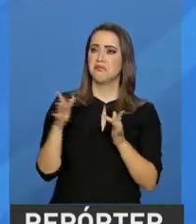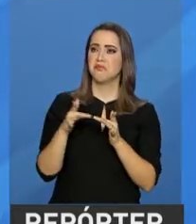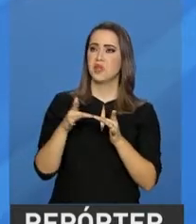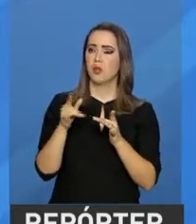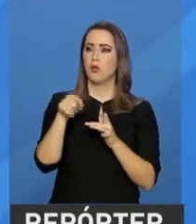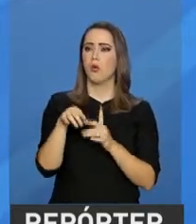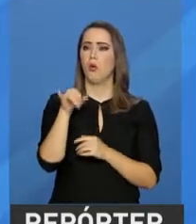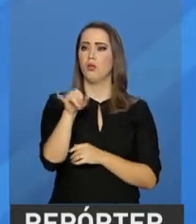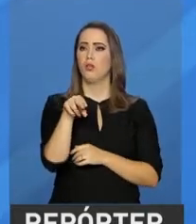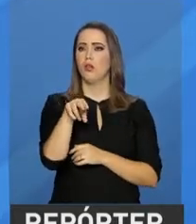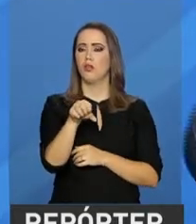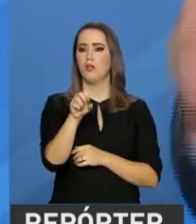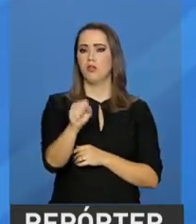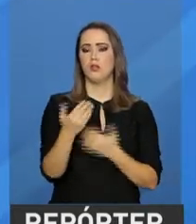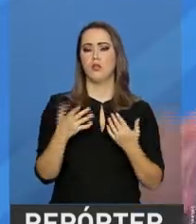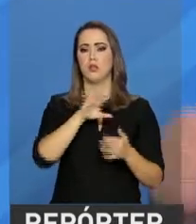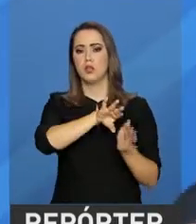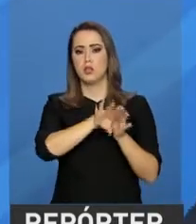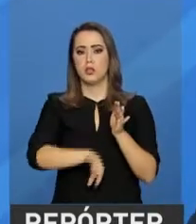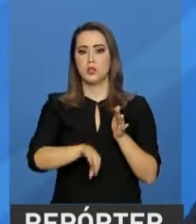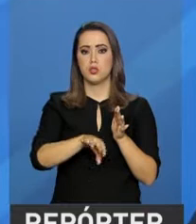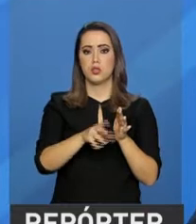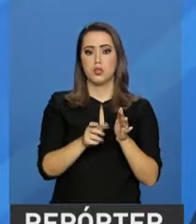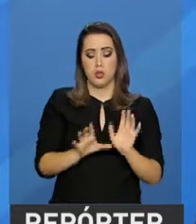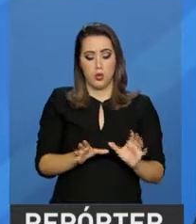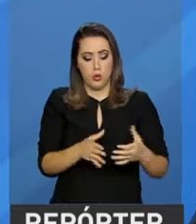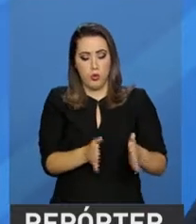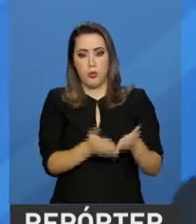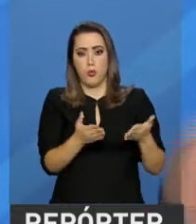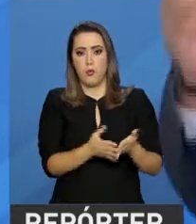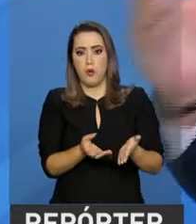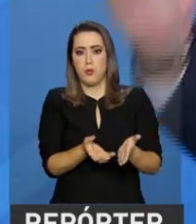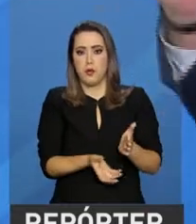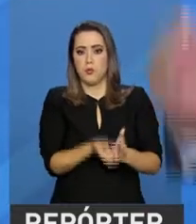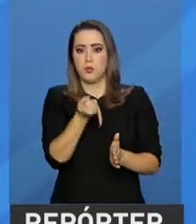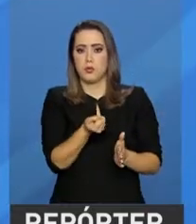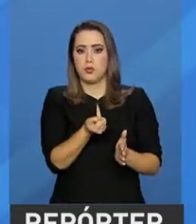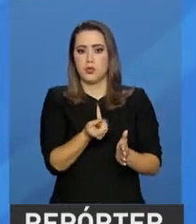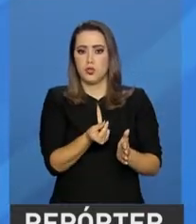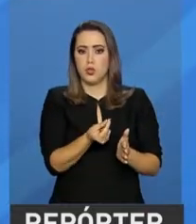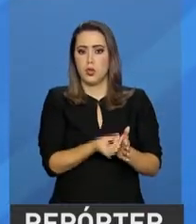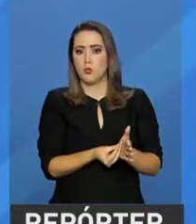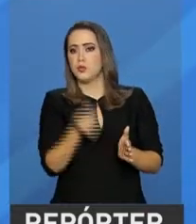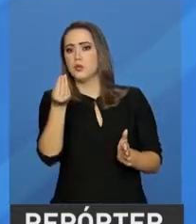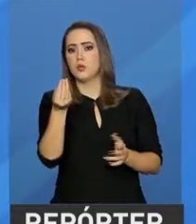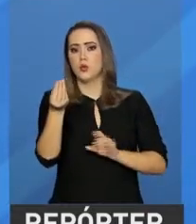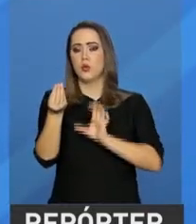sistema previdenciário que tinha dos mais humildes e destiná